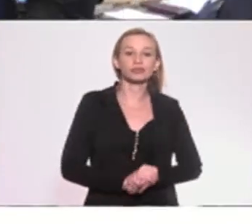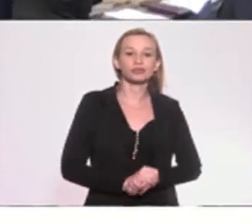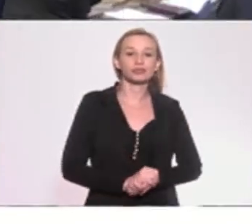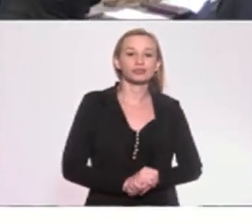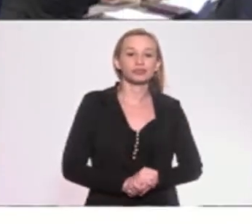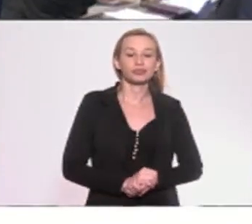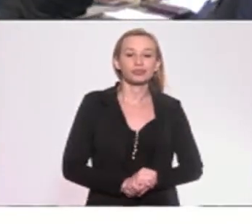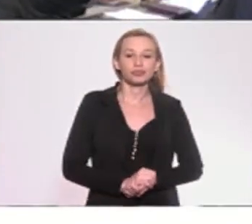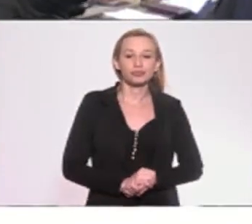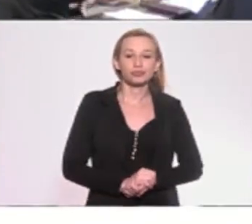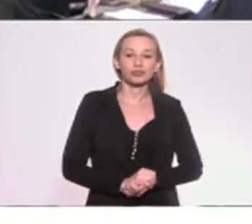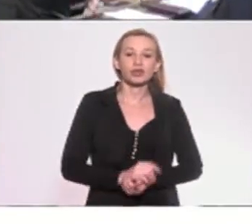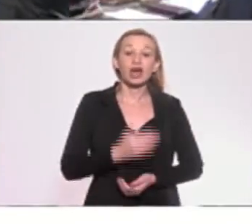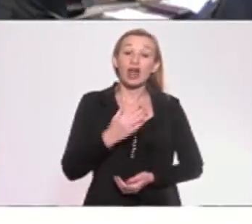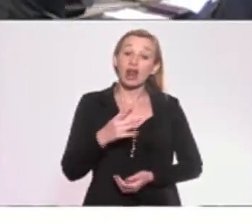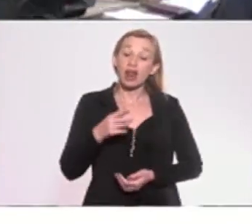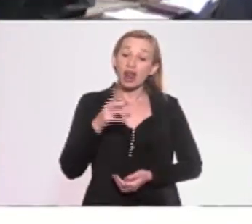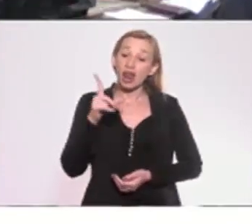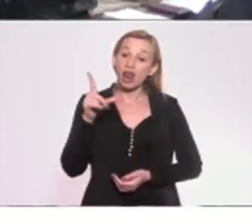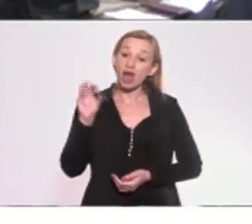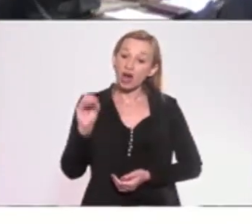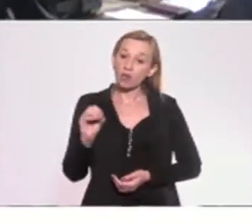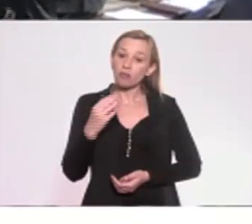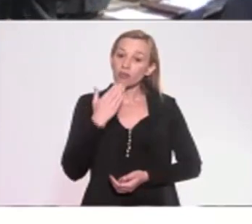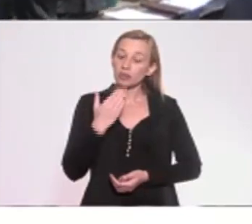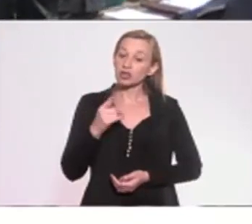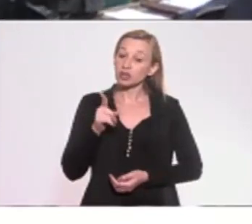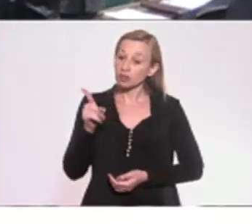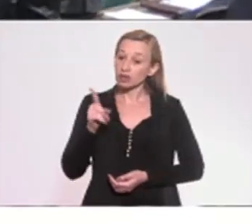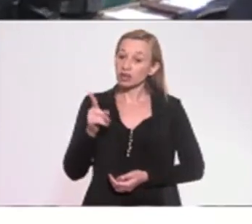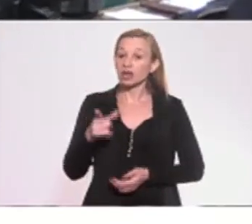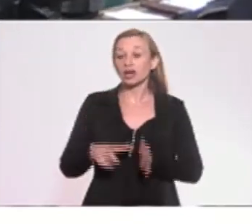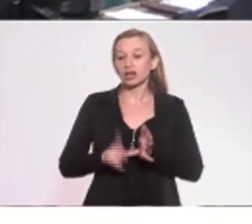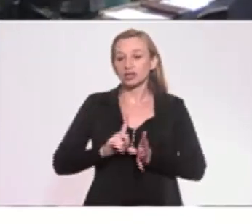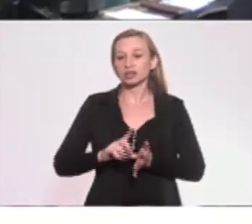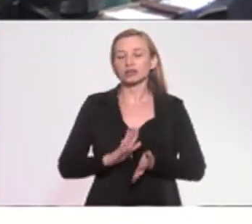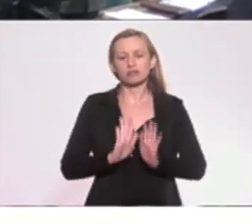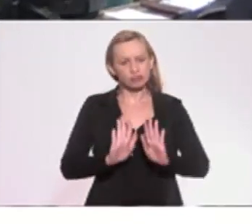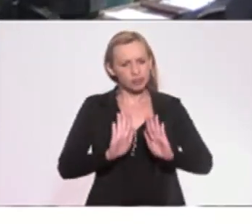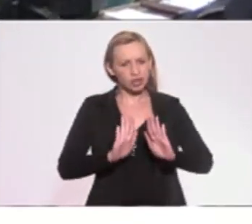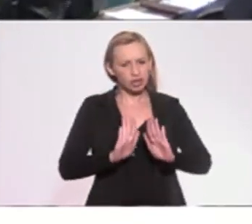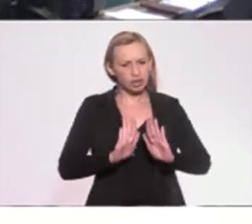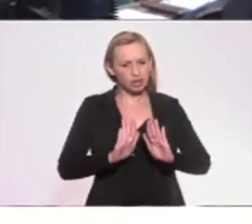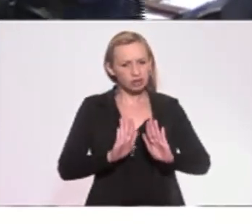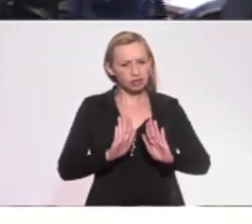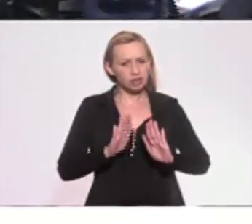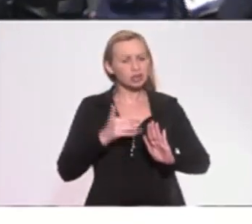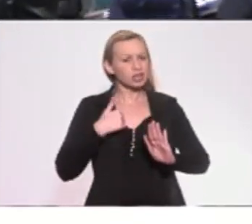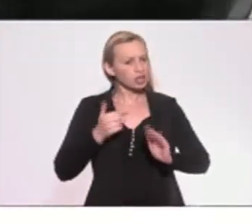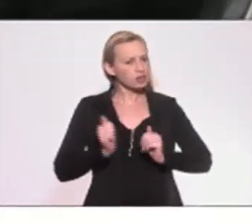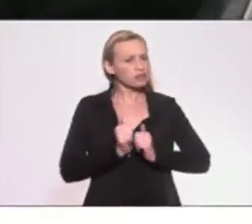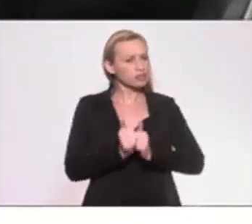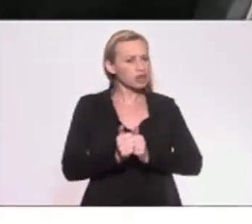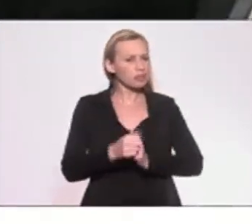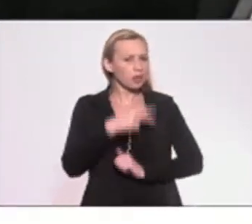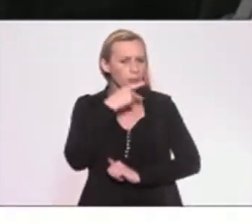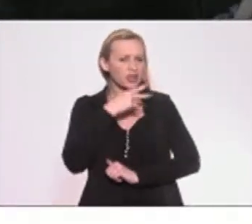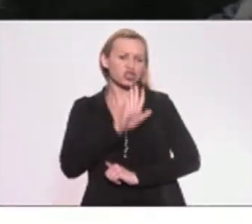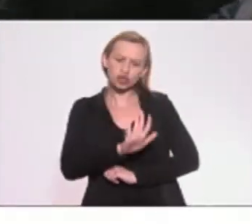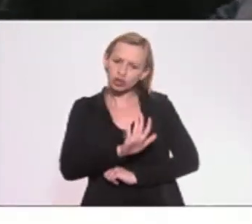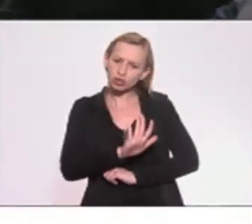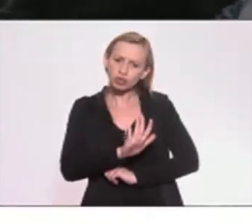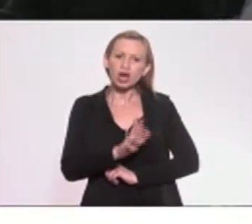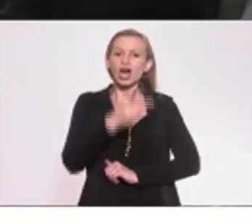ela pediu antes, Leão. Ela pediu antes. Não, peraí, porque a gente tem que encaminhar pelo partido.